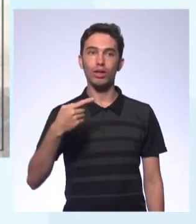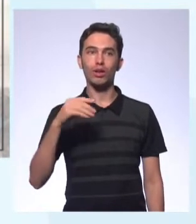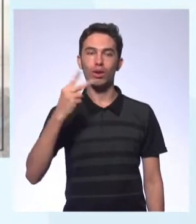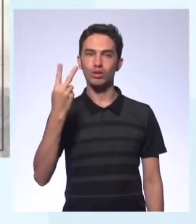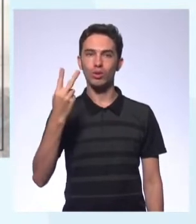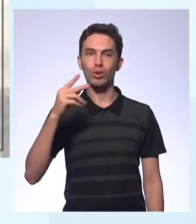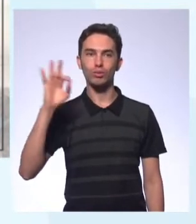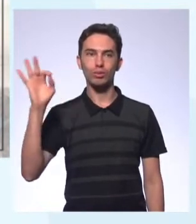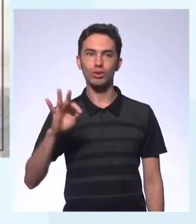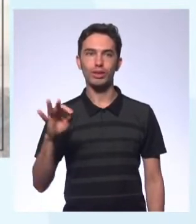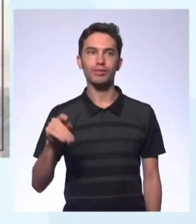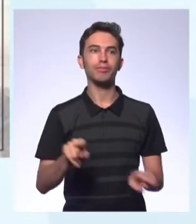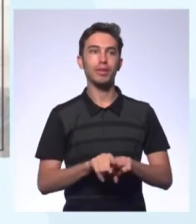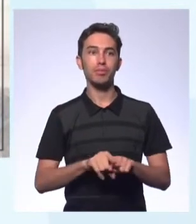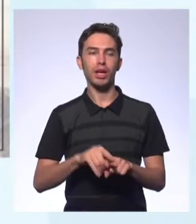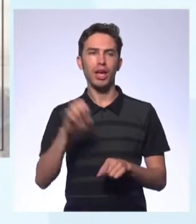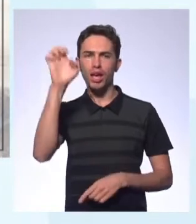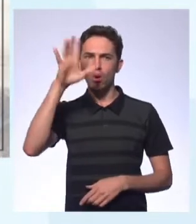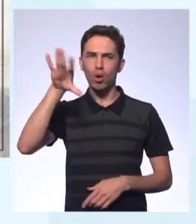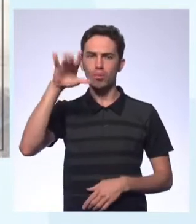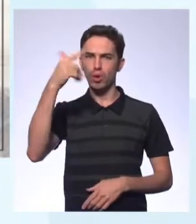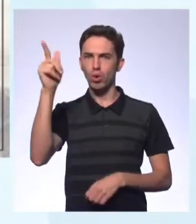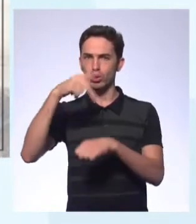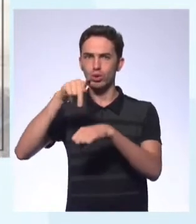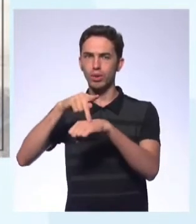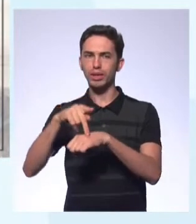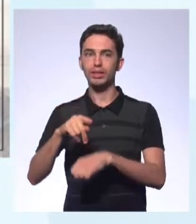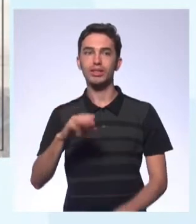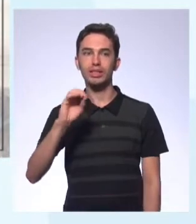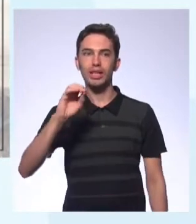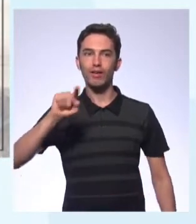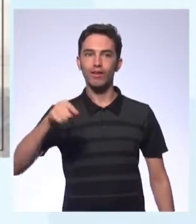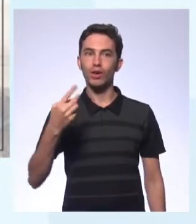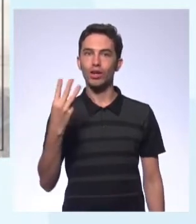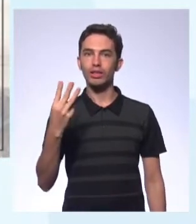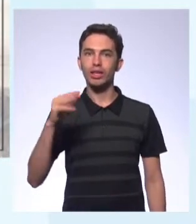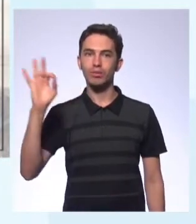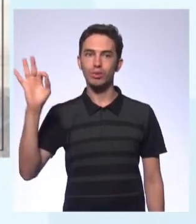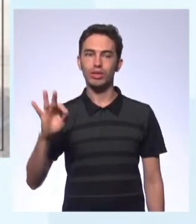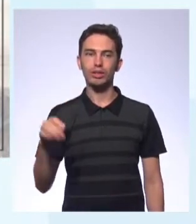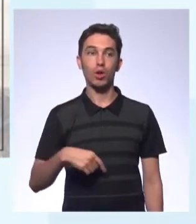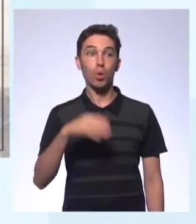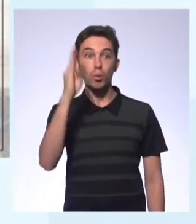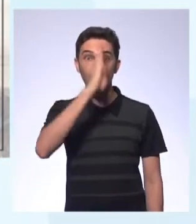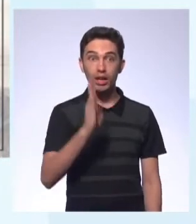outros países europeus, 0,3%. O Brasil,